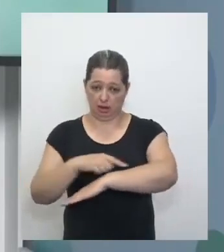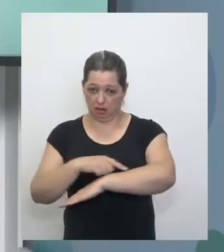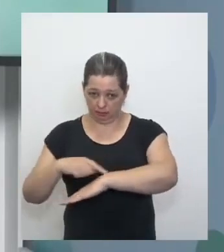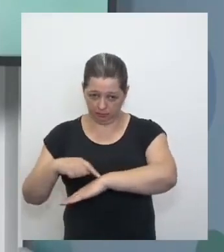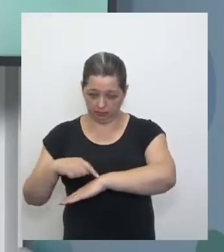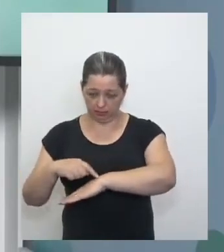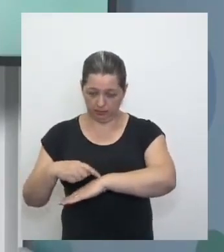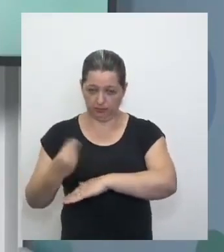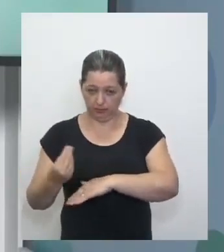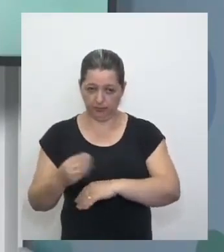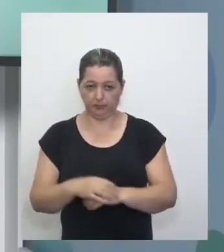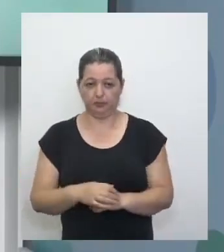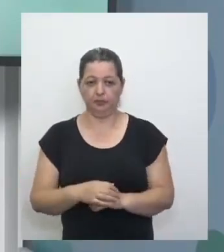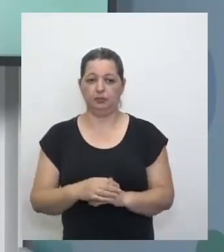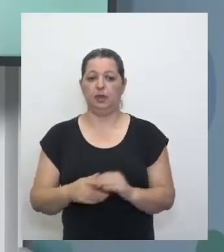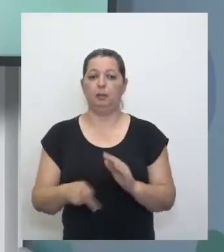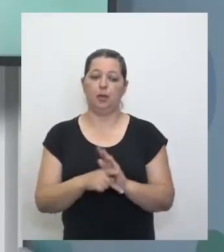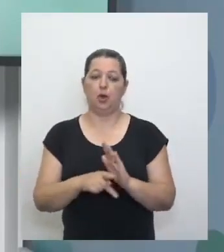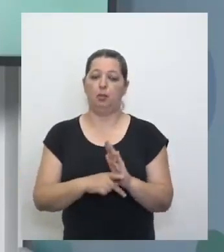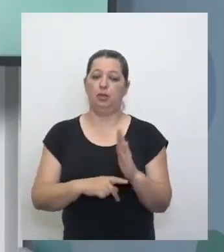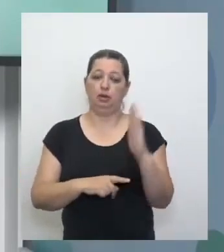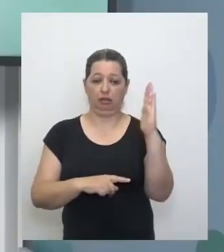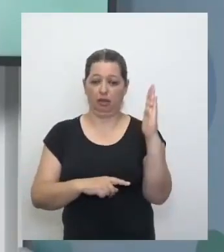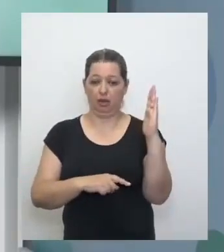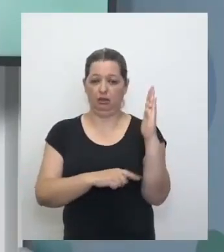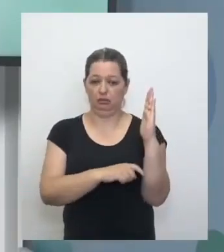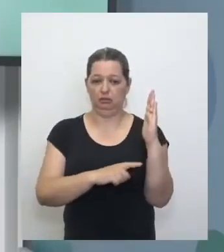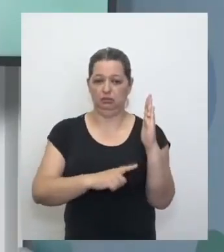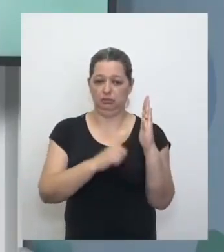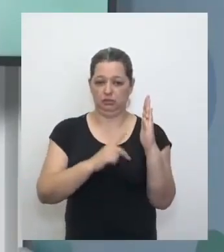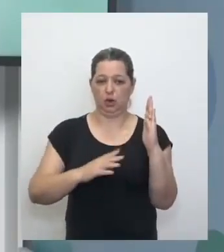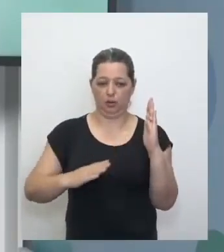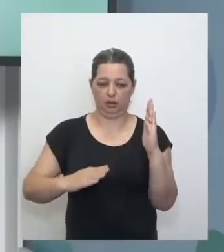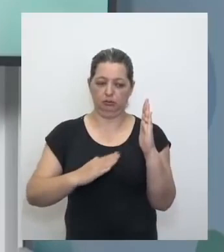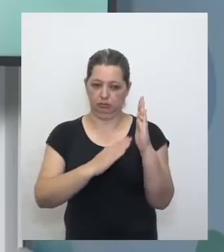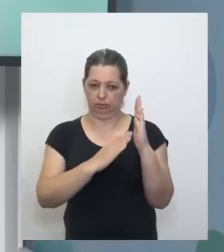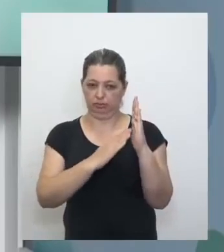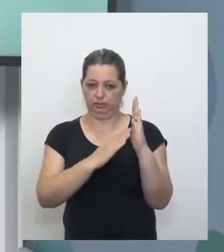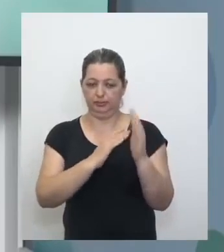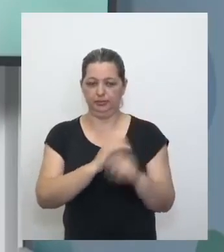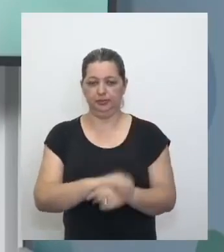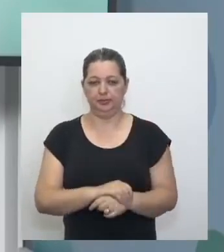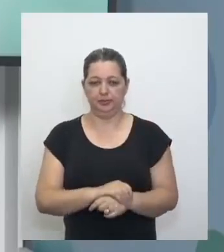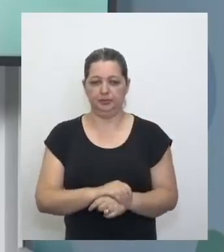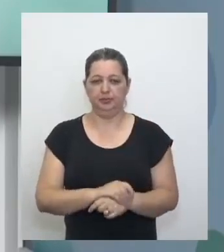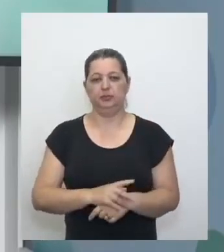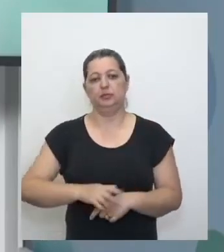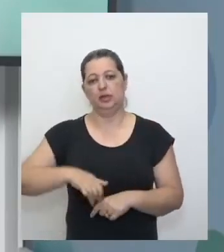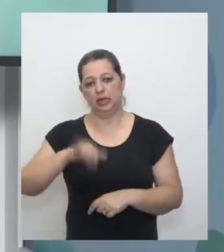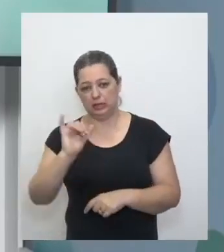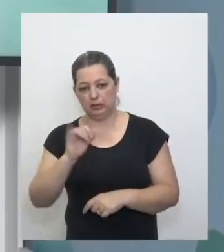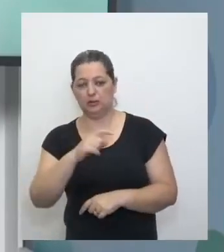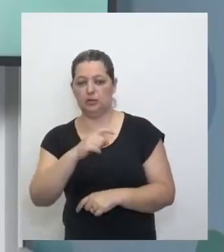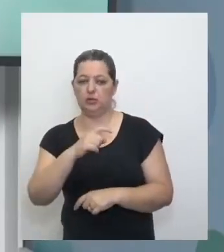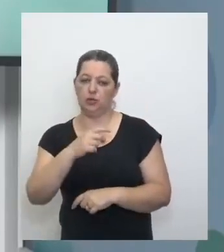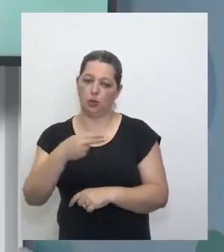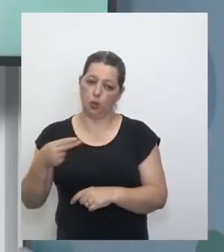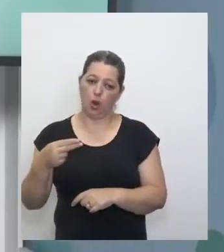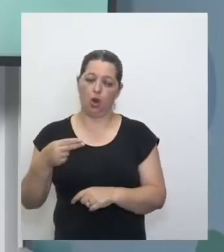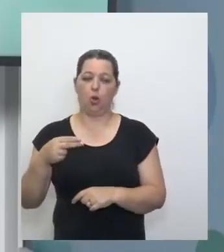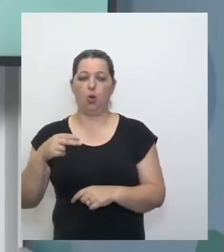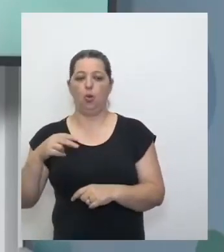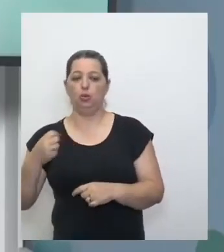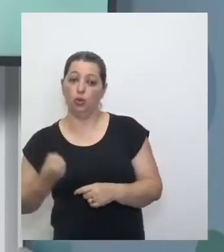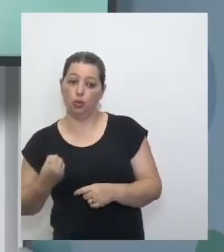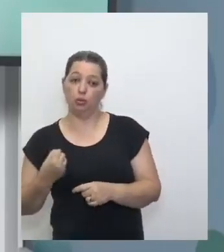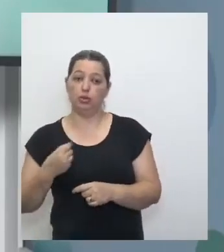igual ao número. A linear é aquela que passa bem lá na origem, inclinadinha passa na origem, e ela vem de y igual ao número vezes x. E a